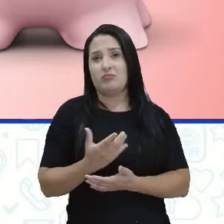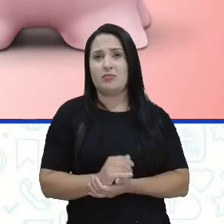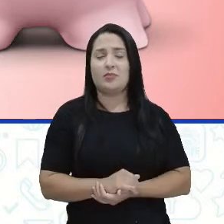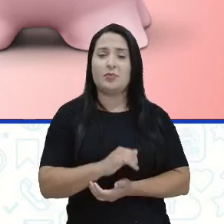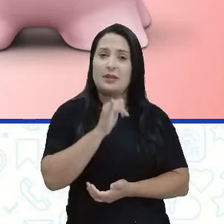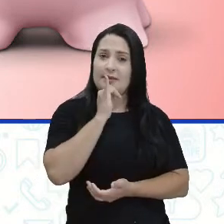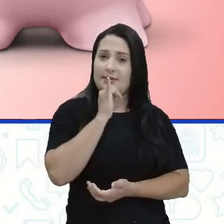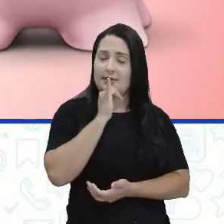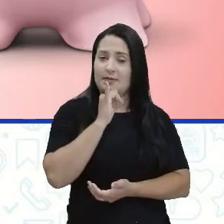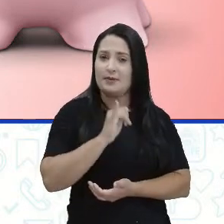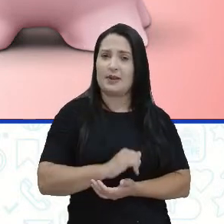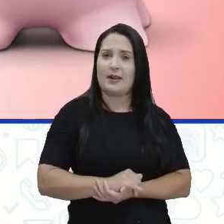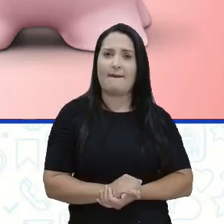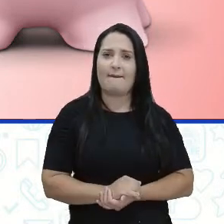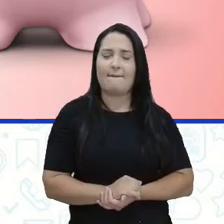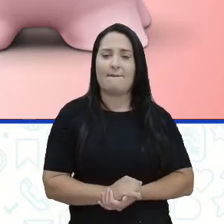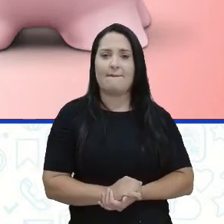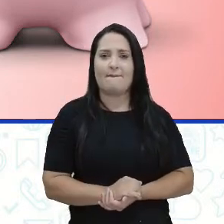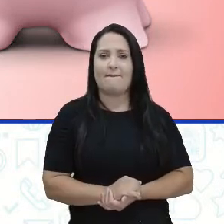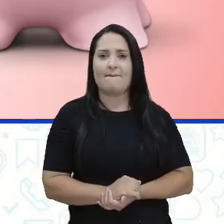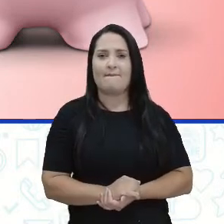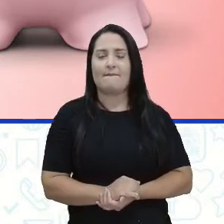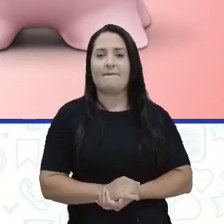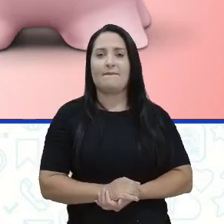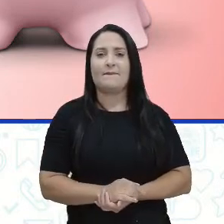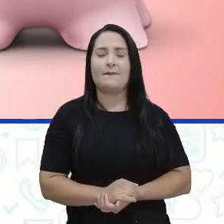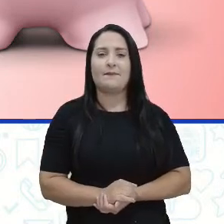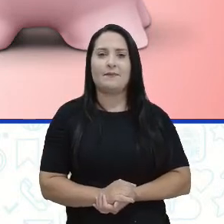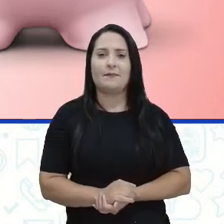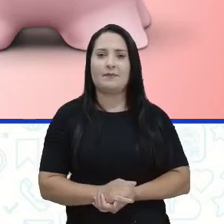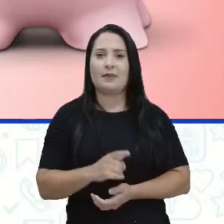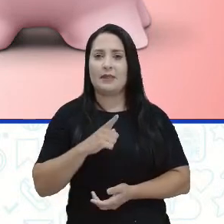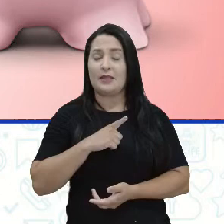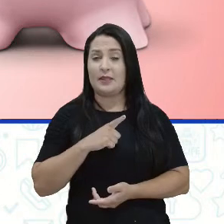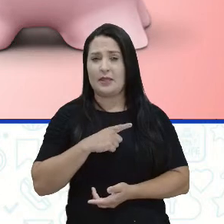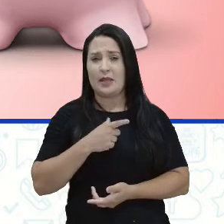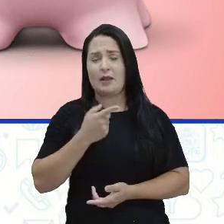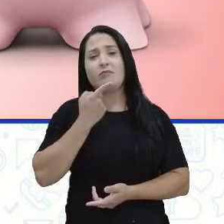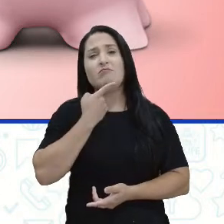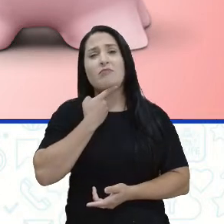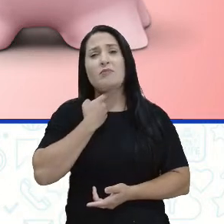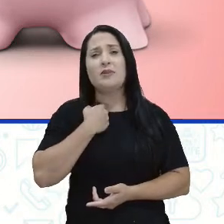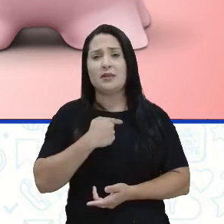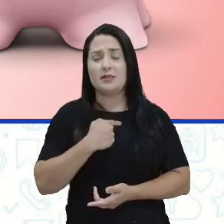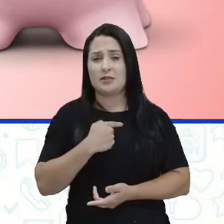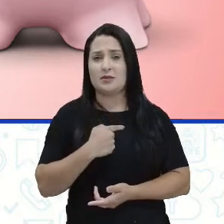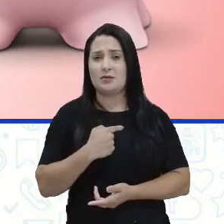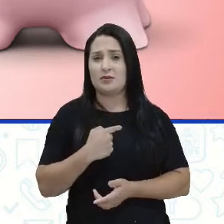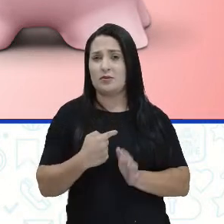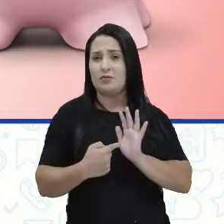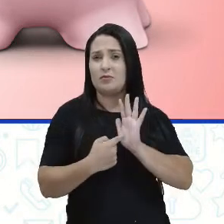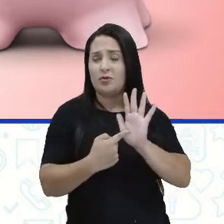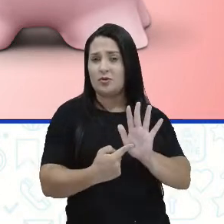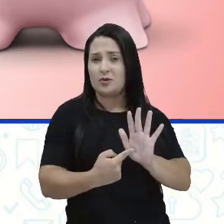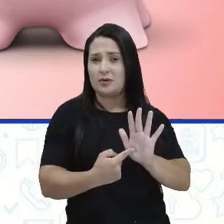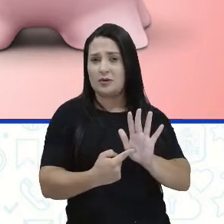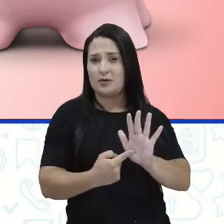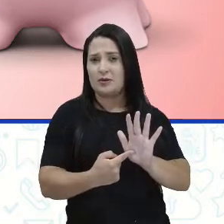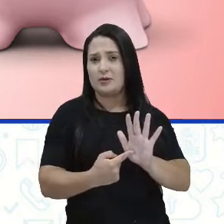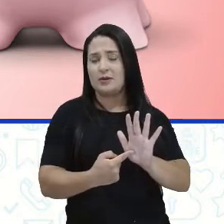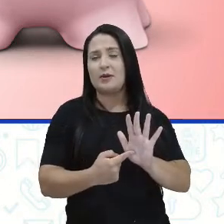Uma vez manifestando a intenção que o emissor deseja conferir à mensagem